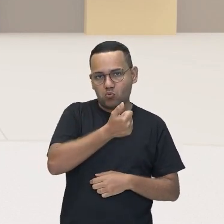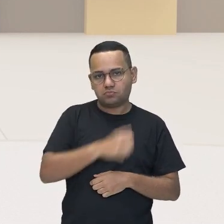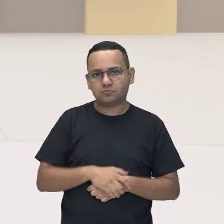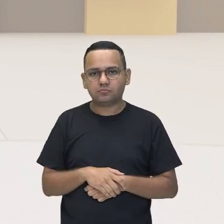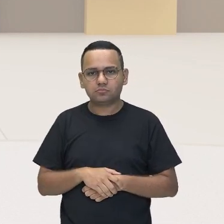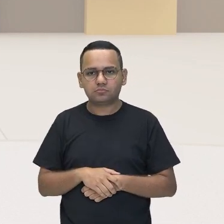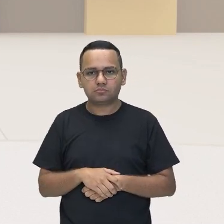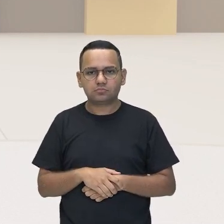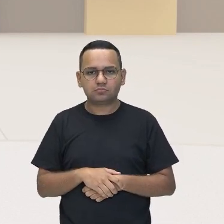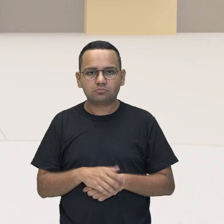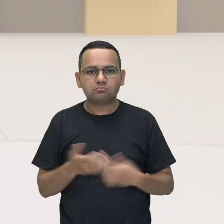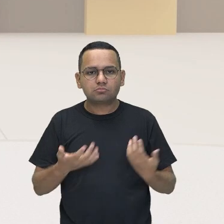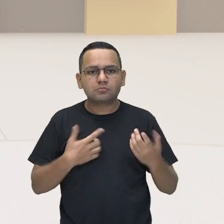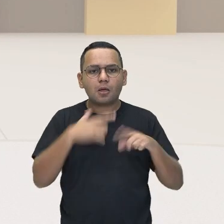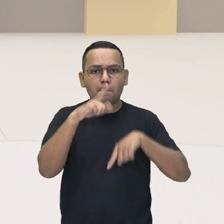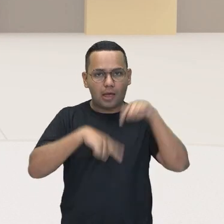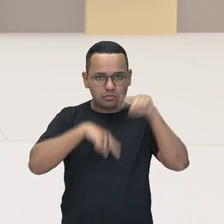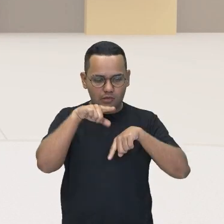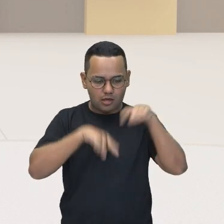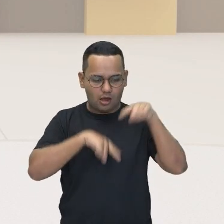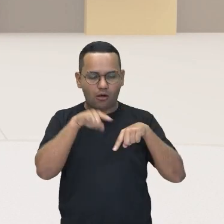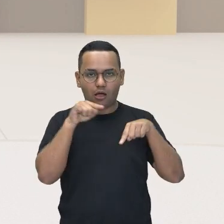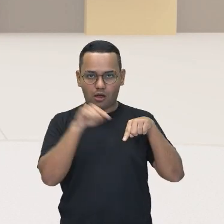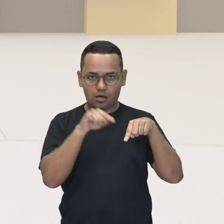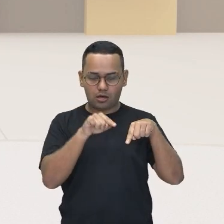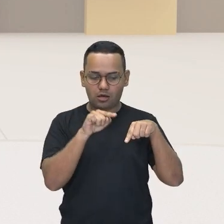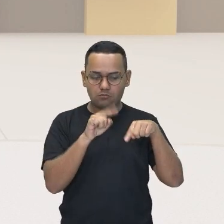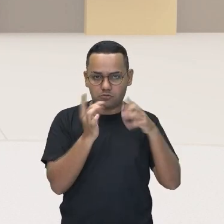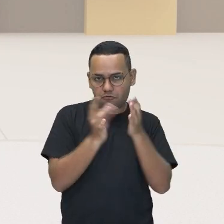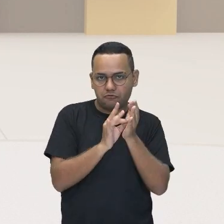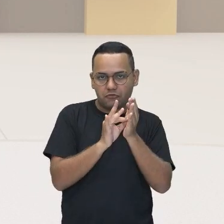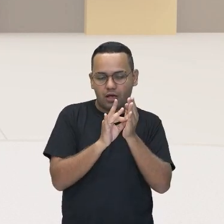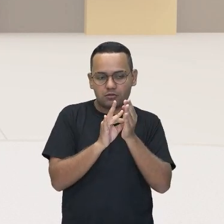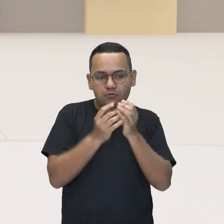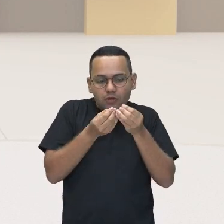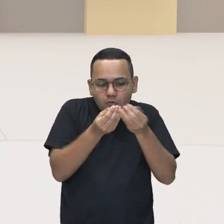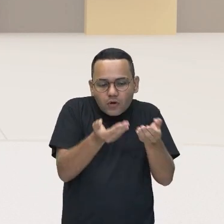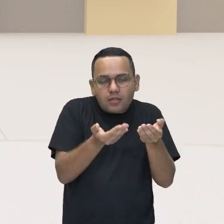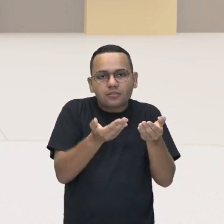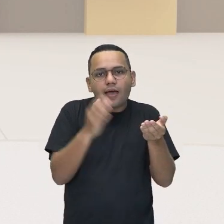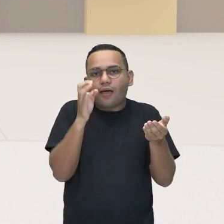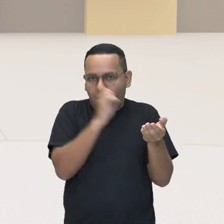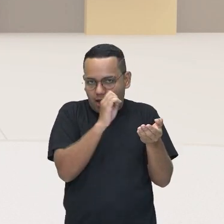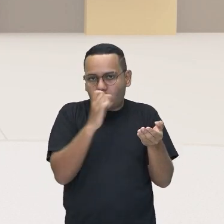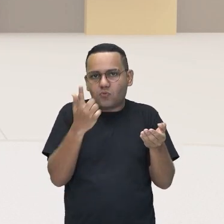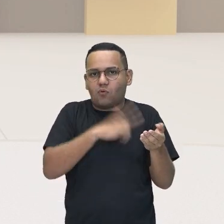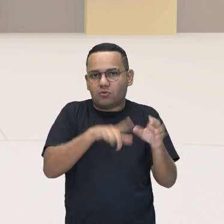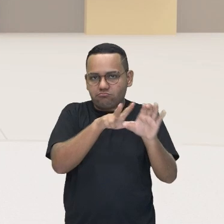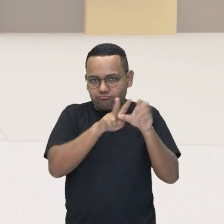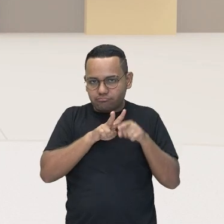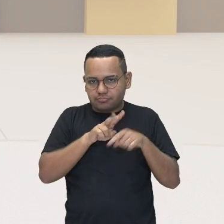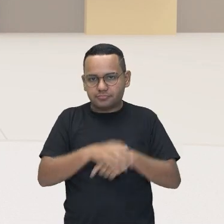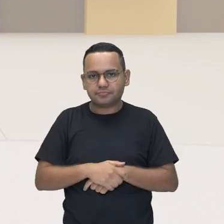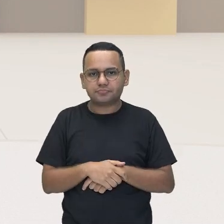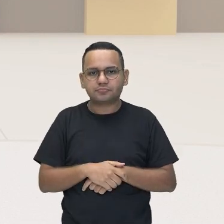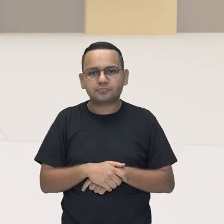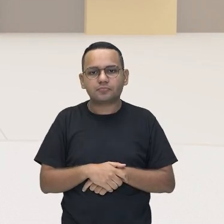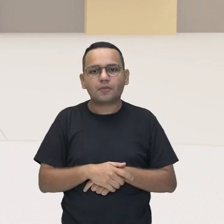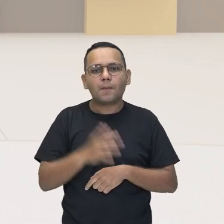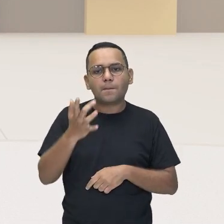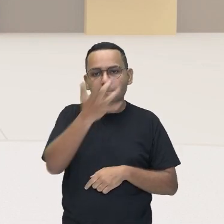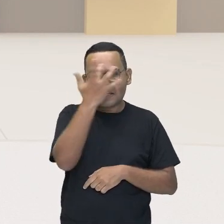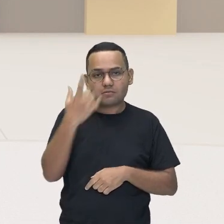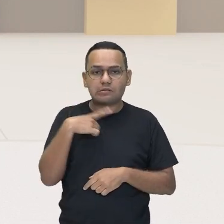do seu objeto de valor, então é rápido você conseguir o crédito. Pessoas com restrições financeiras,